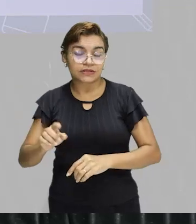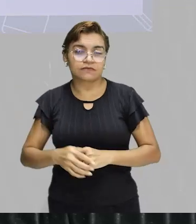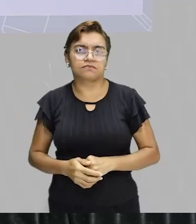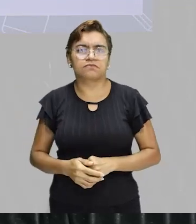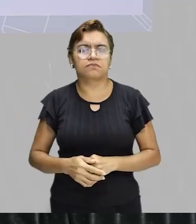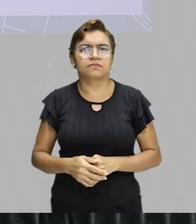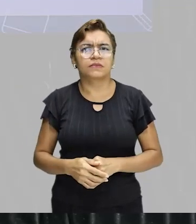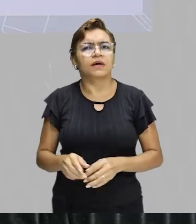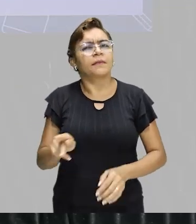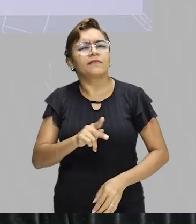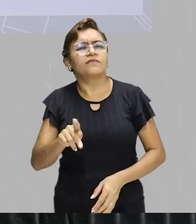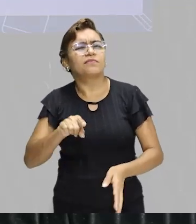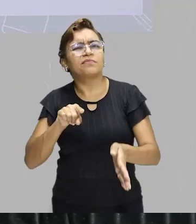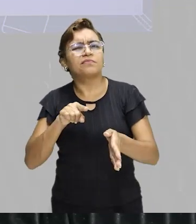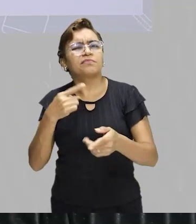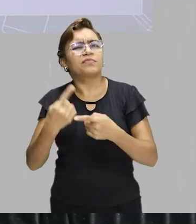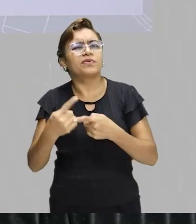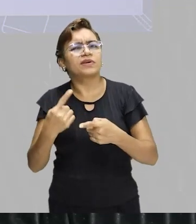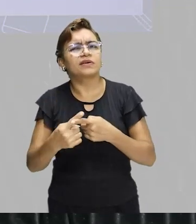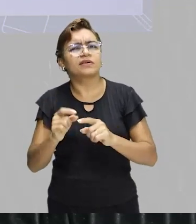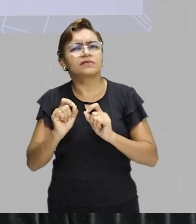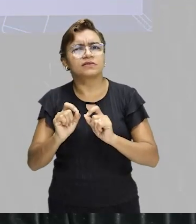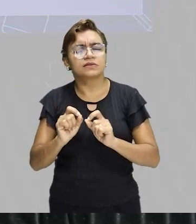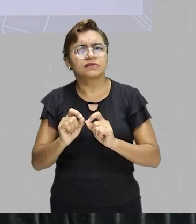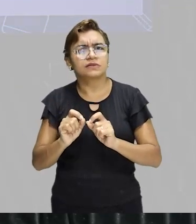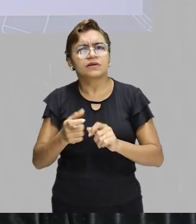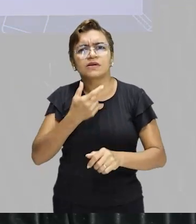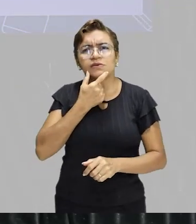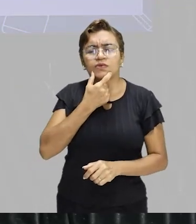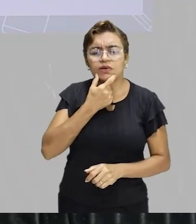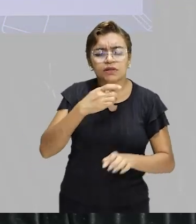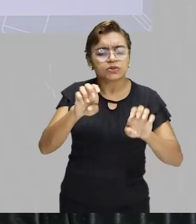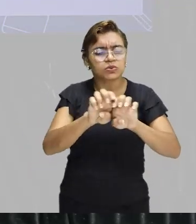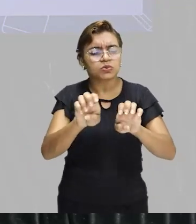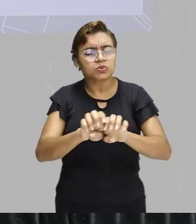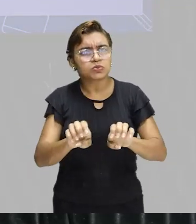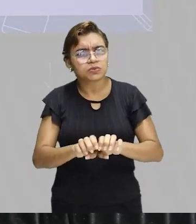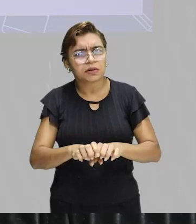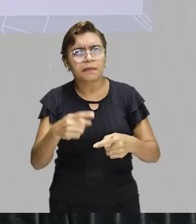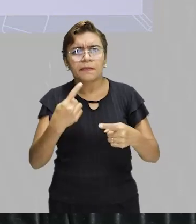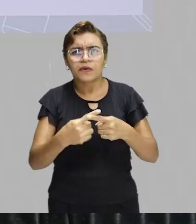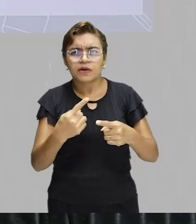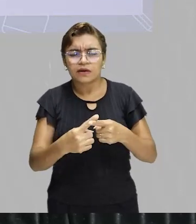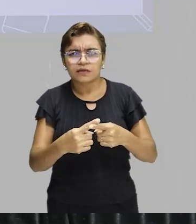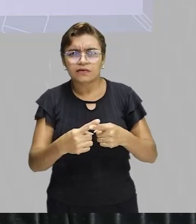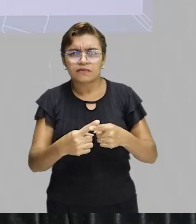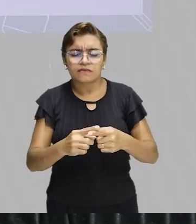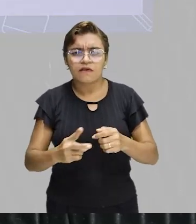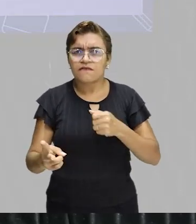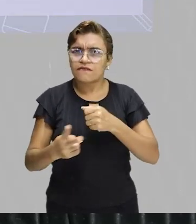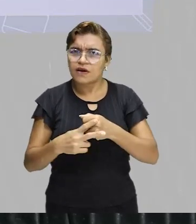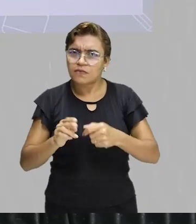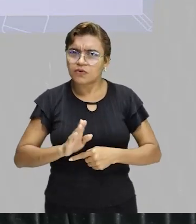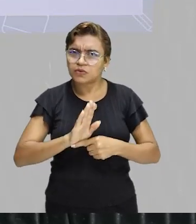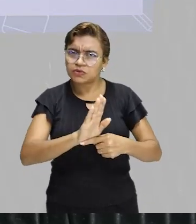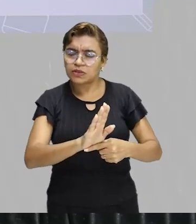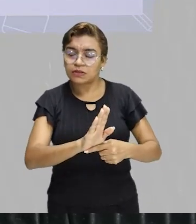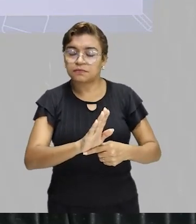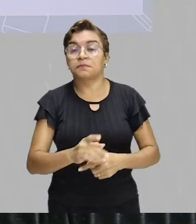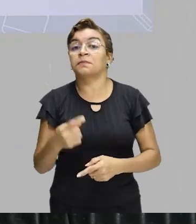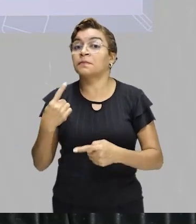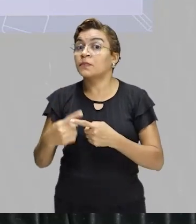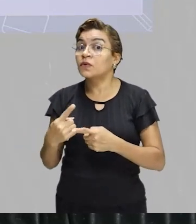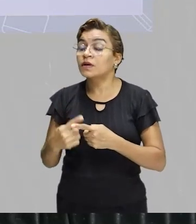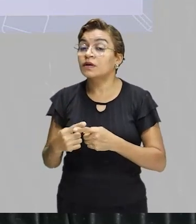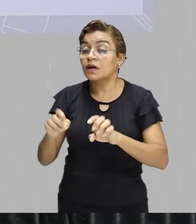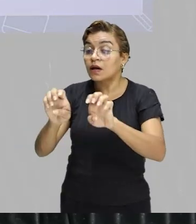Sempre pergunta por que no inglês segue essa estrutura, por que nós temos os verbos auxiliares? Pessoal, isso faz parte